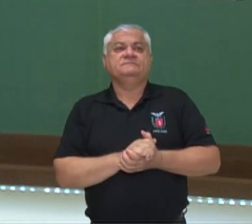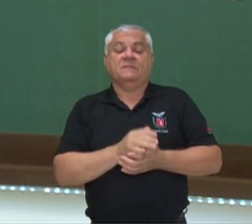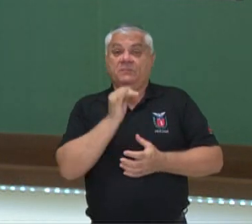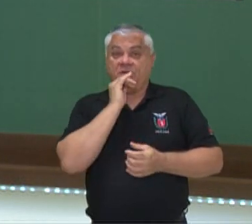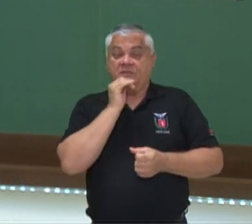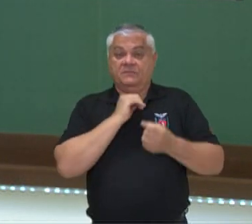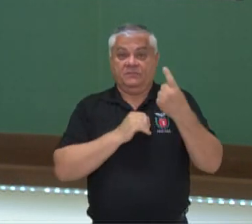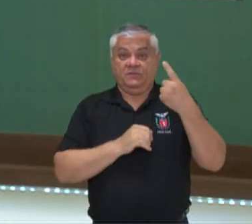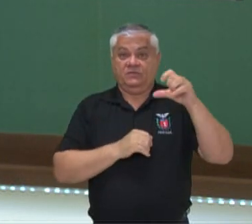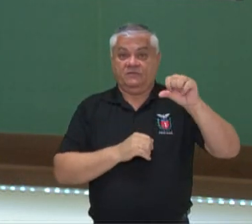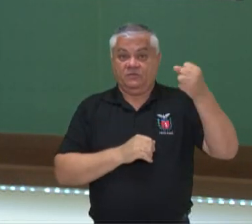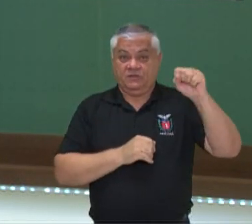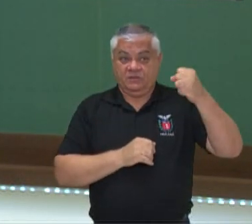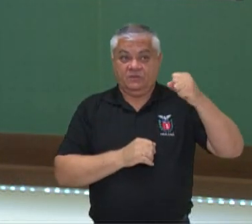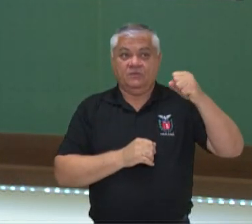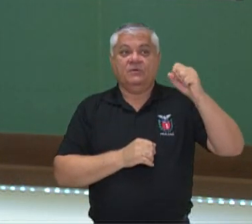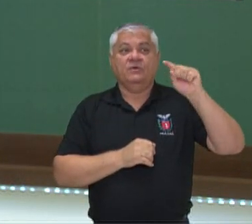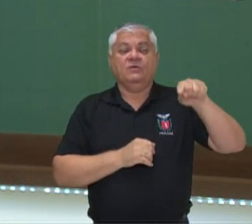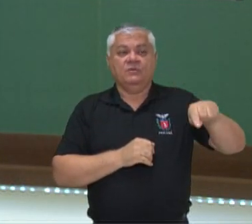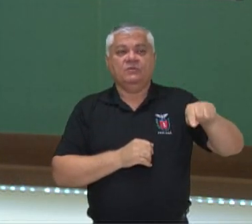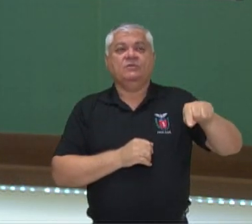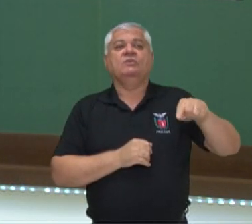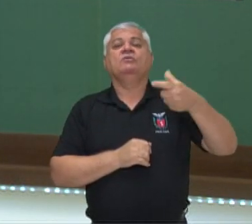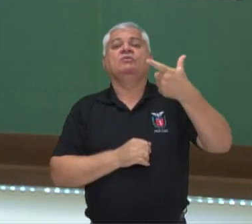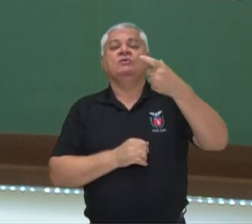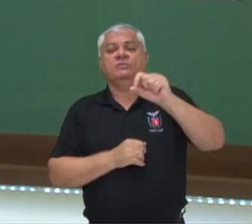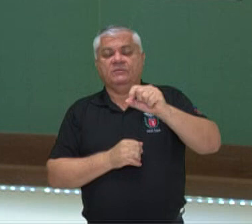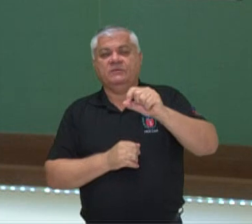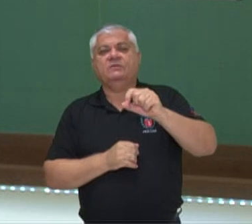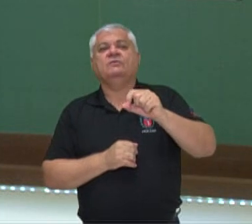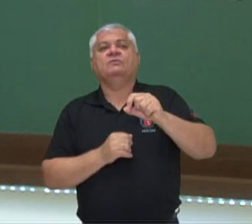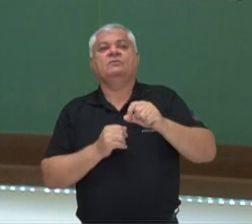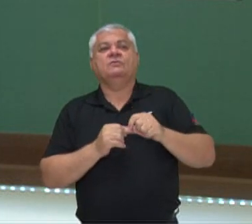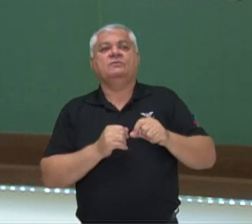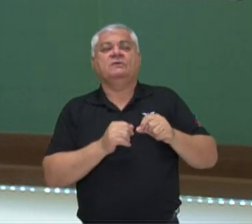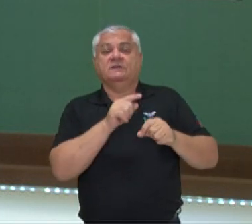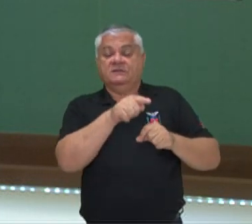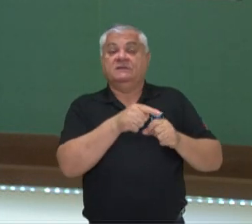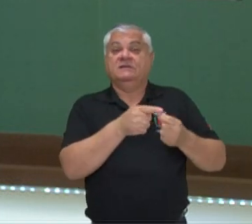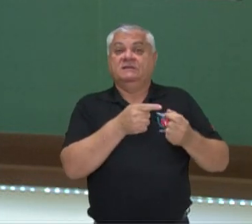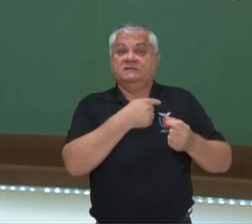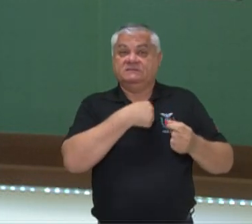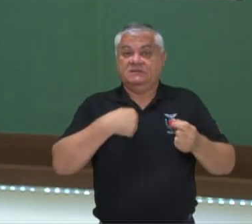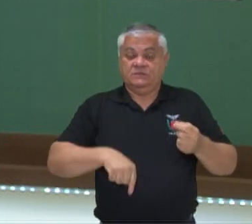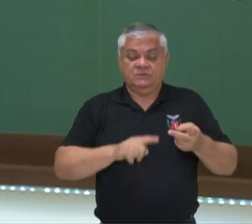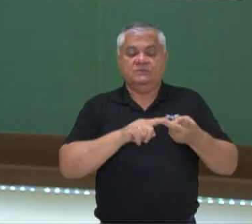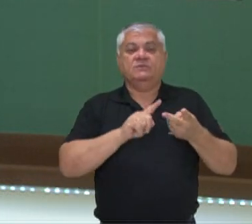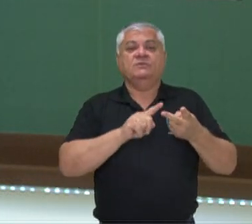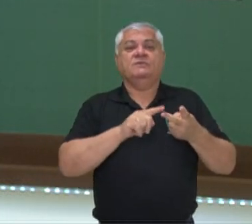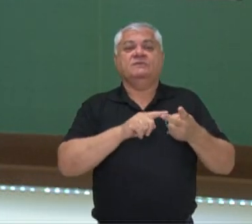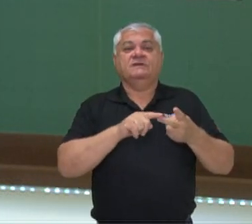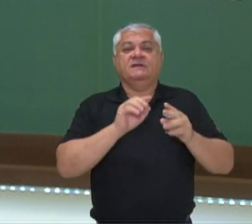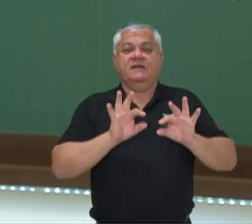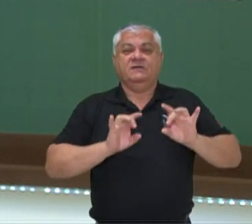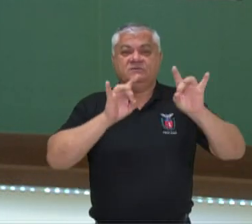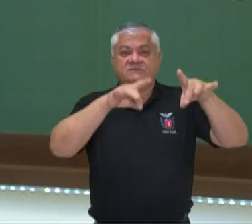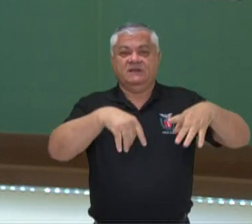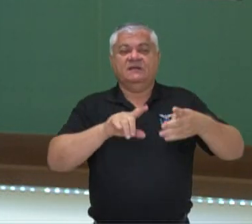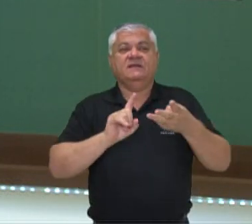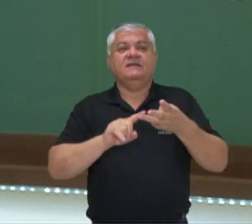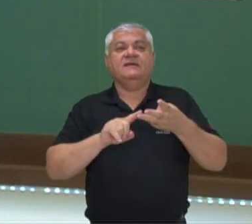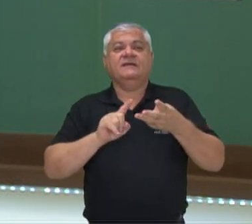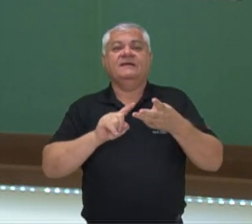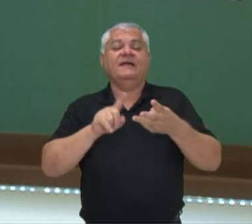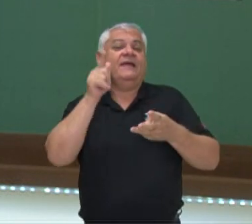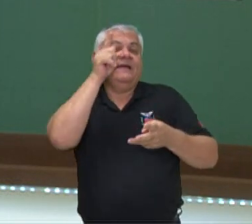Então, 1988, 2000 e 2004, em Seul, Sydney e Atenas. Então, como que funcionou a